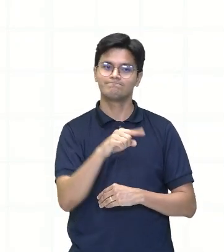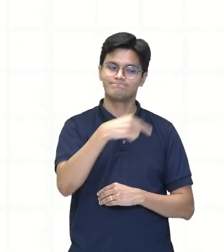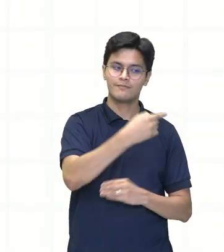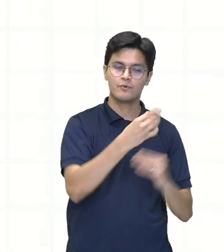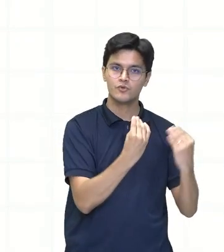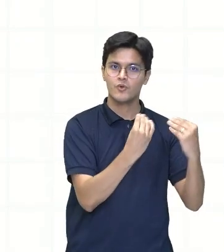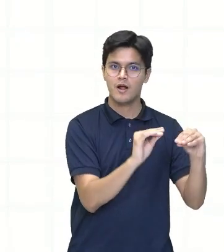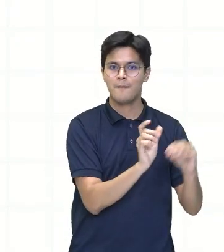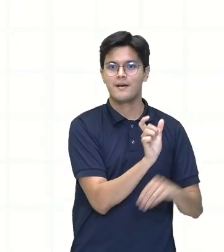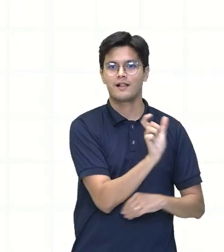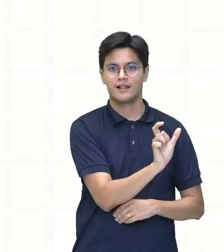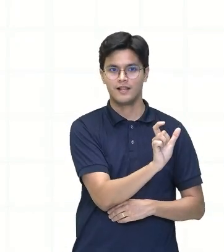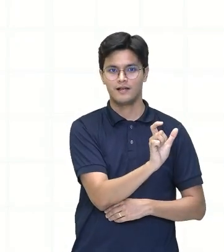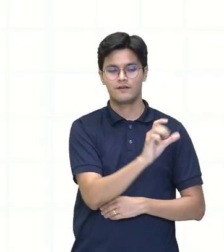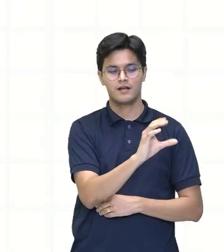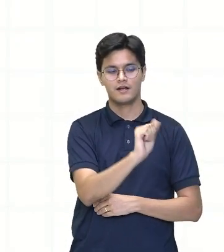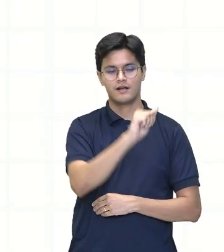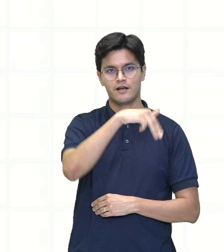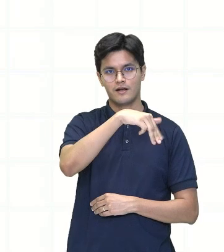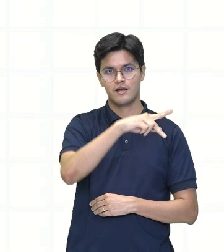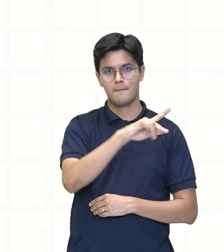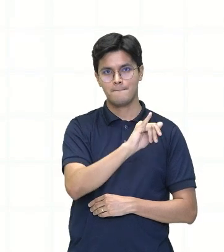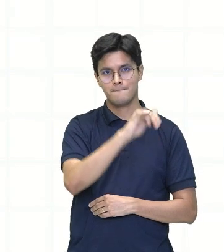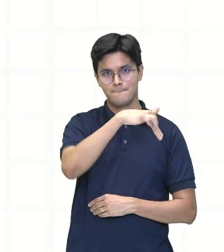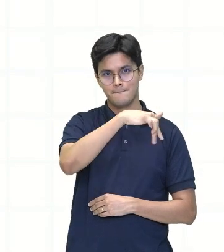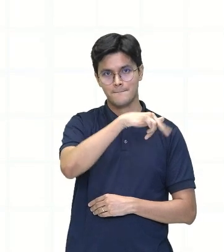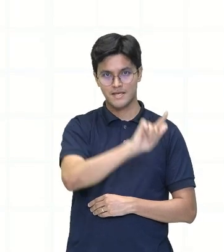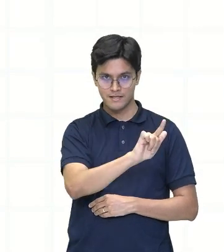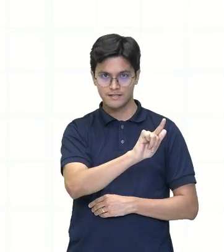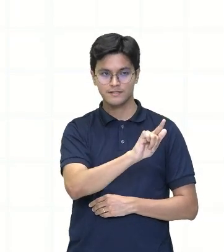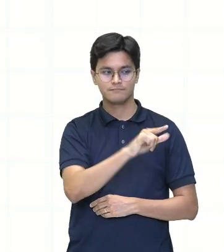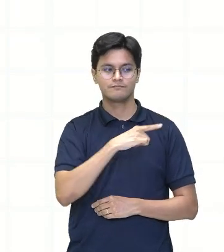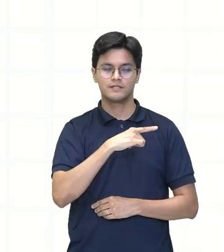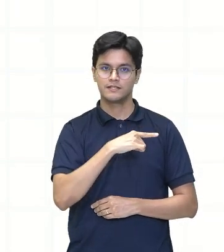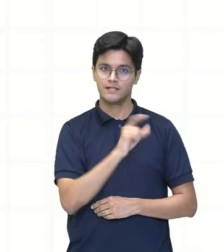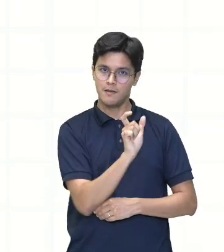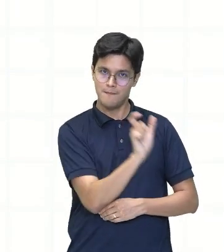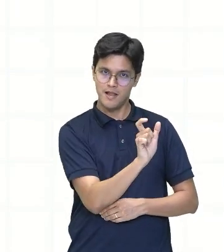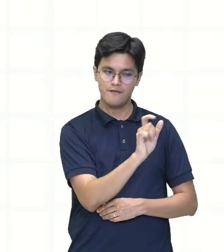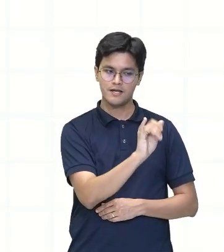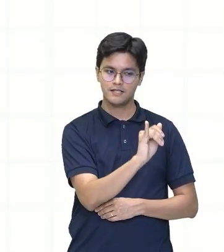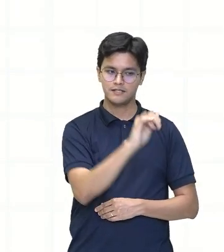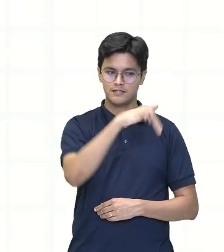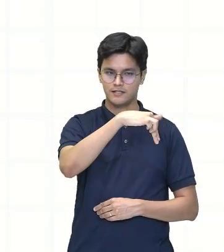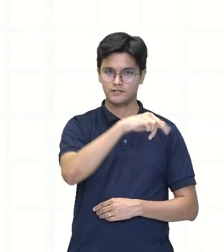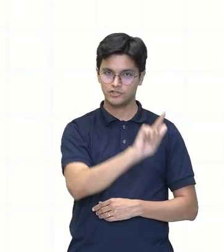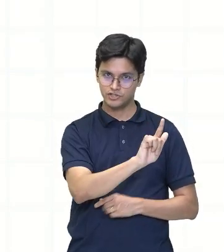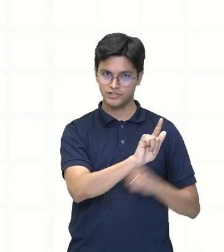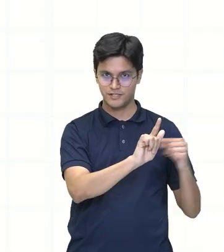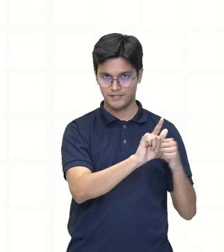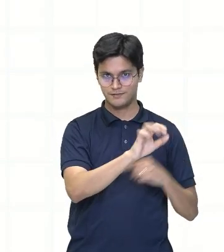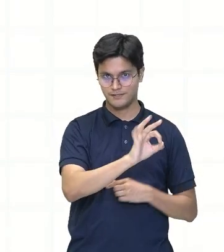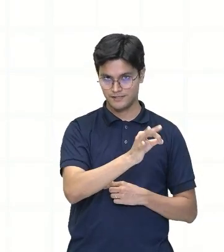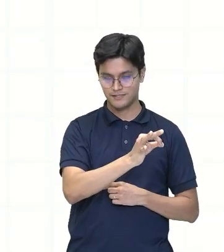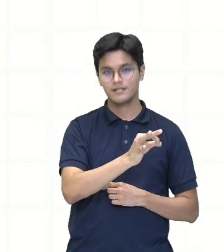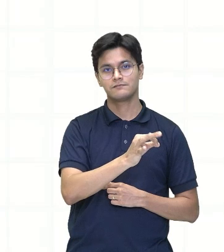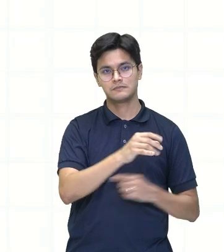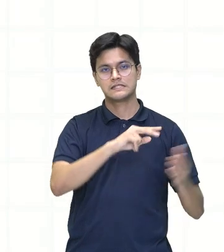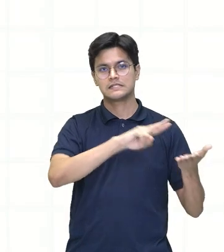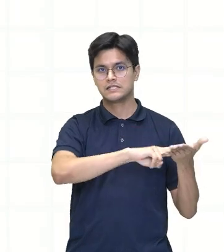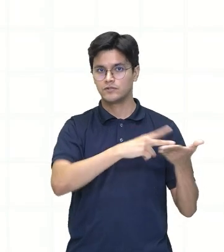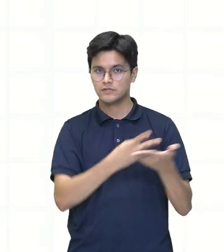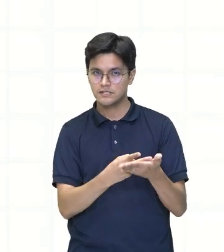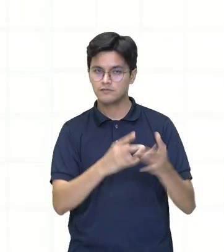camping, acampando, né? Olha aqui o ing, não é? Camp, que é o verbo principal, eles não